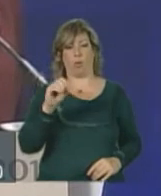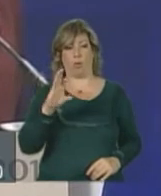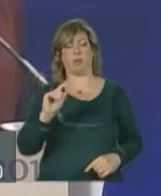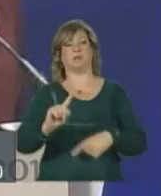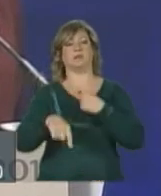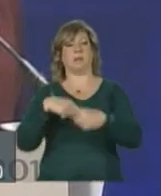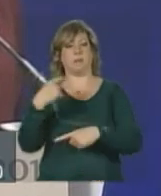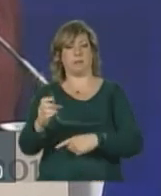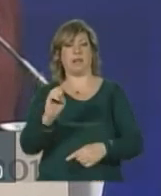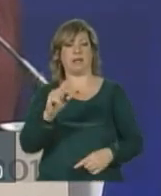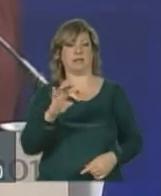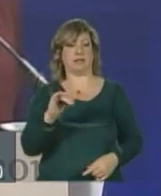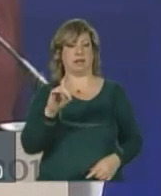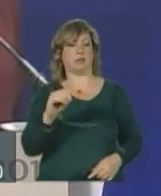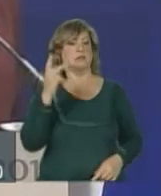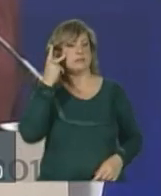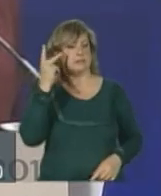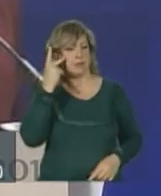Paulo.